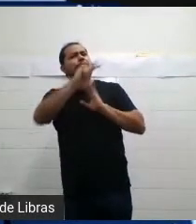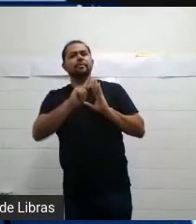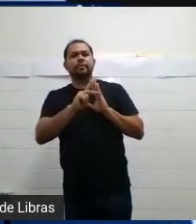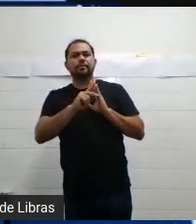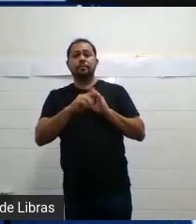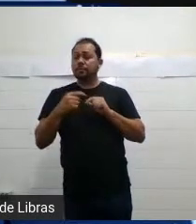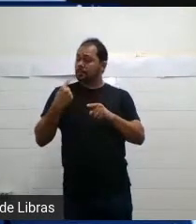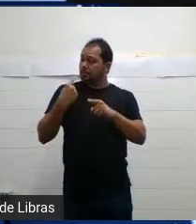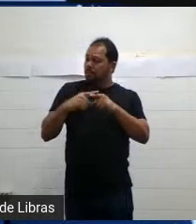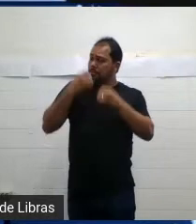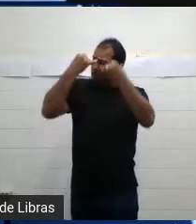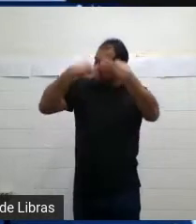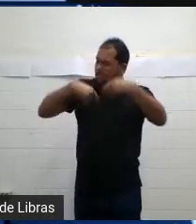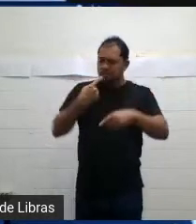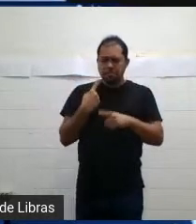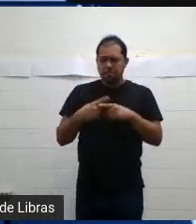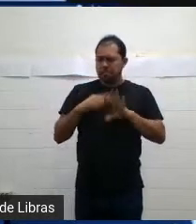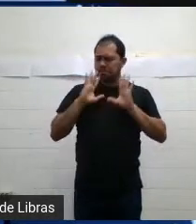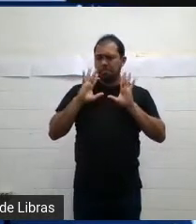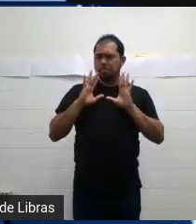si mesma, e ela não tinha nenhuma